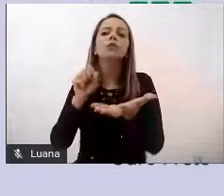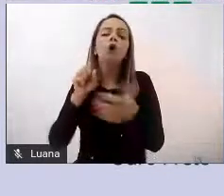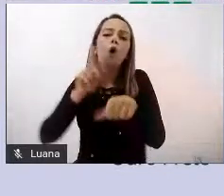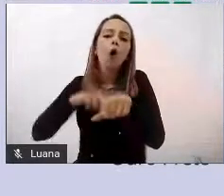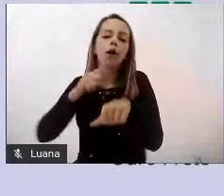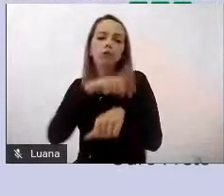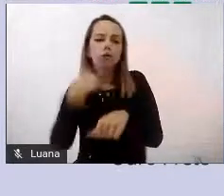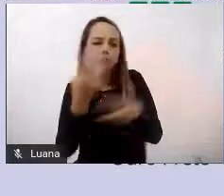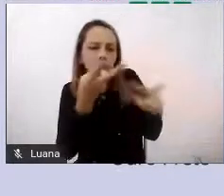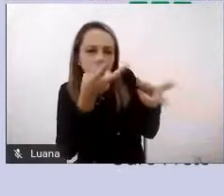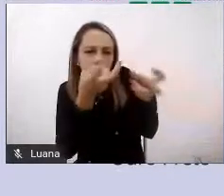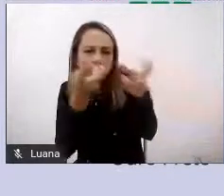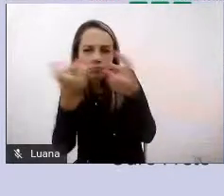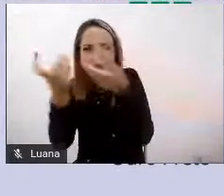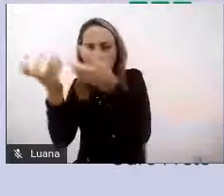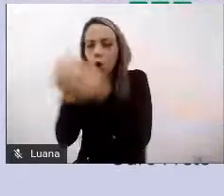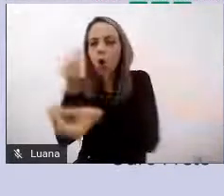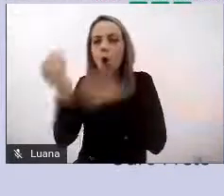por favor.